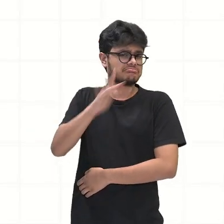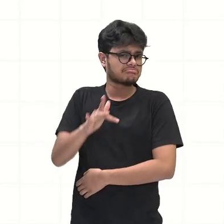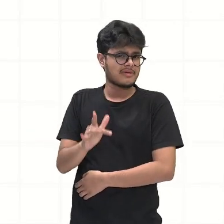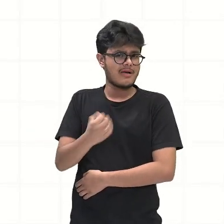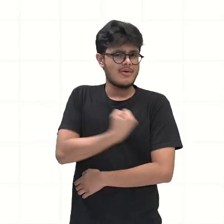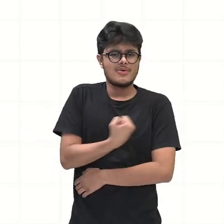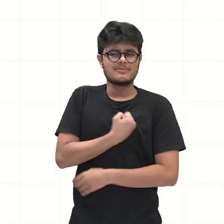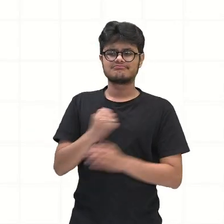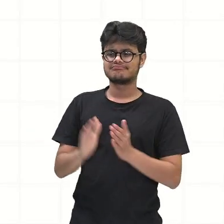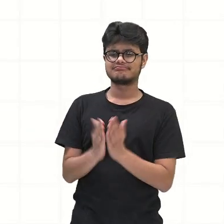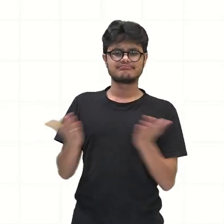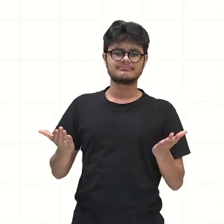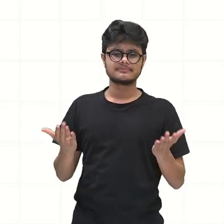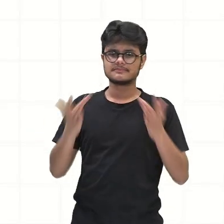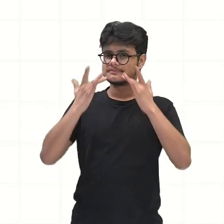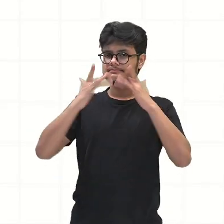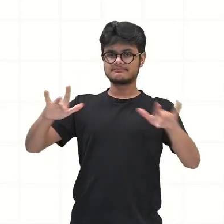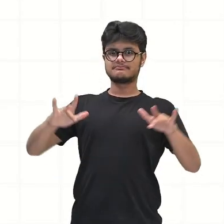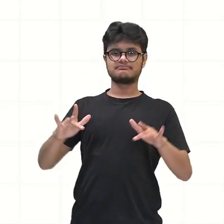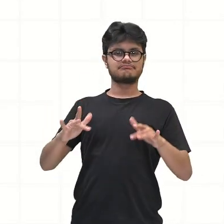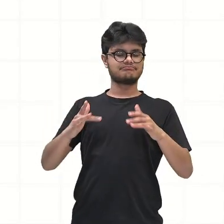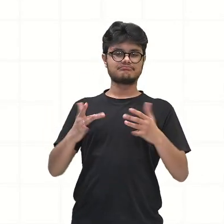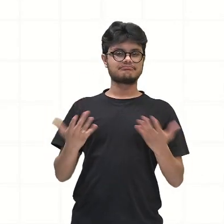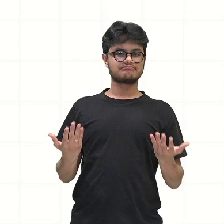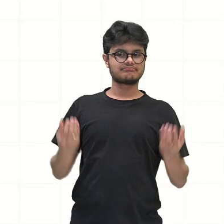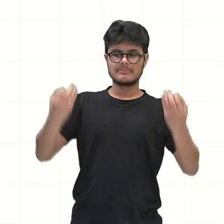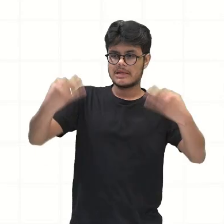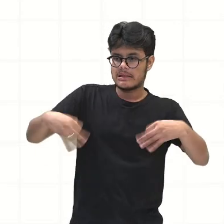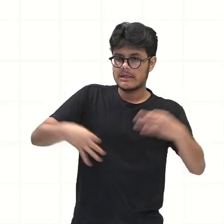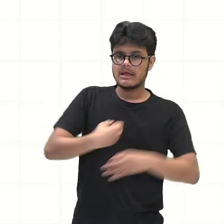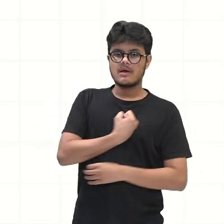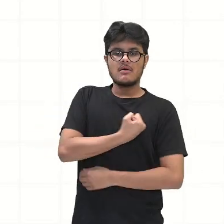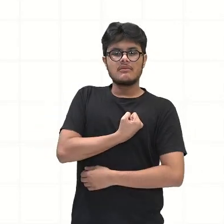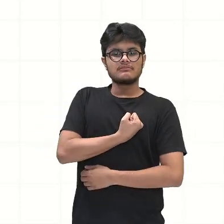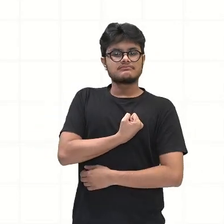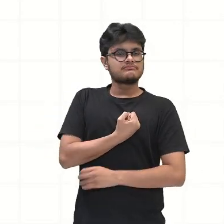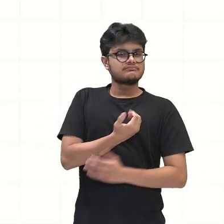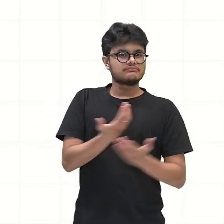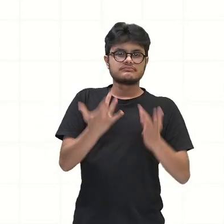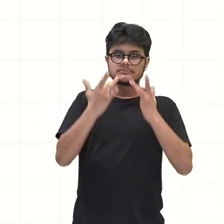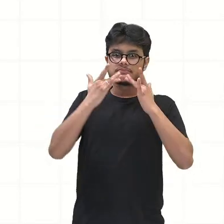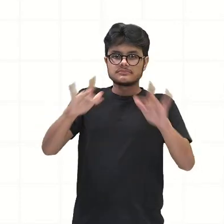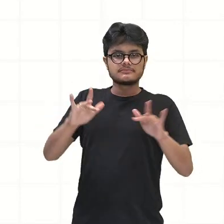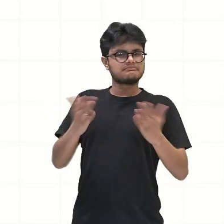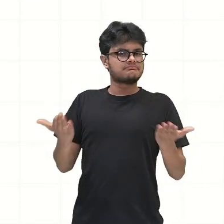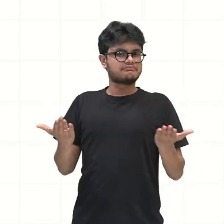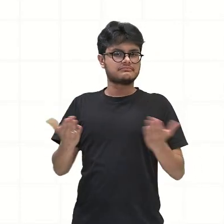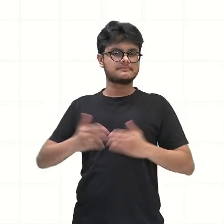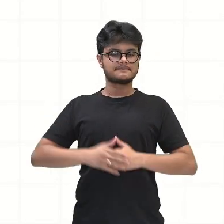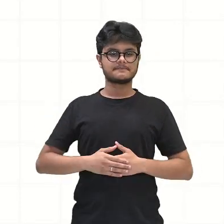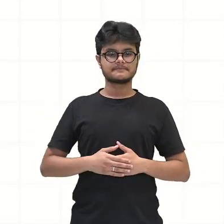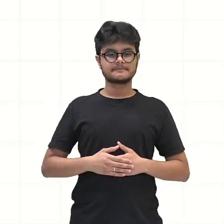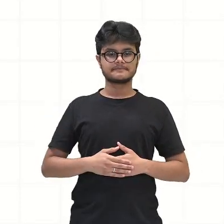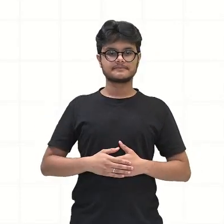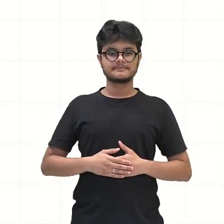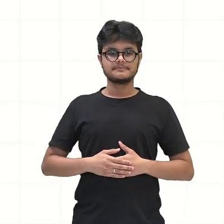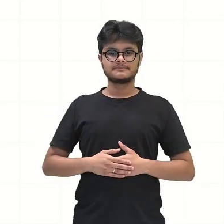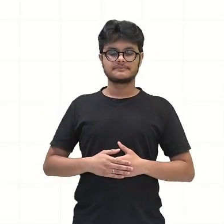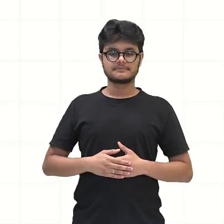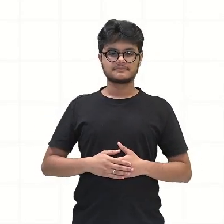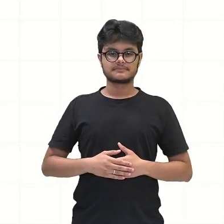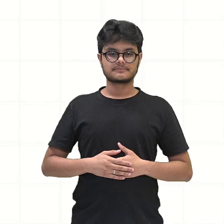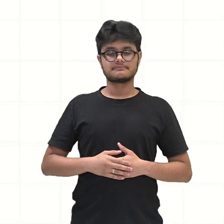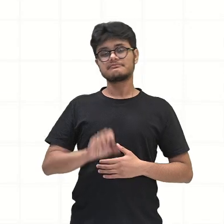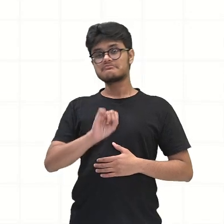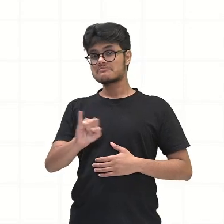com certeza, você não pode afirmar com certeza quais números irão cair em cada um dos dados.